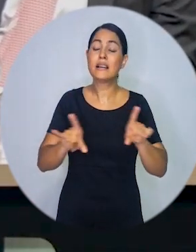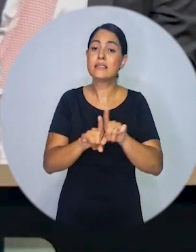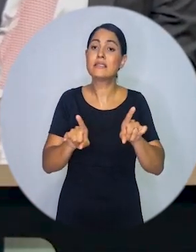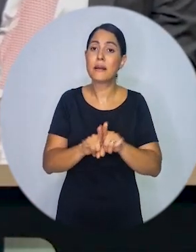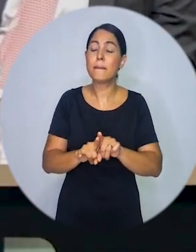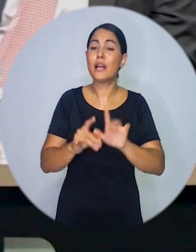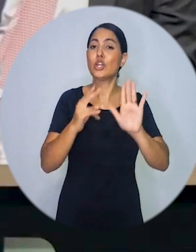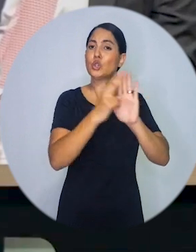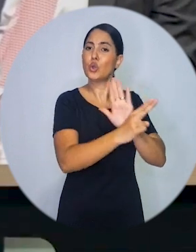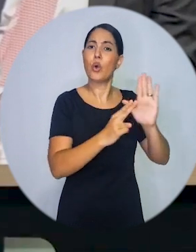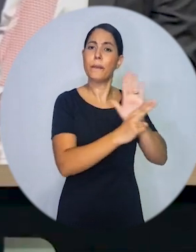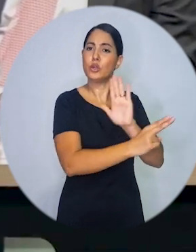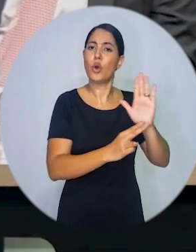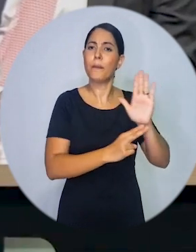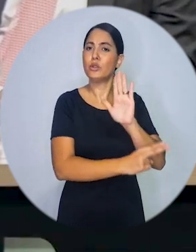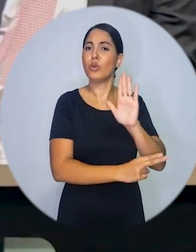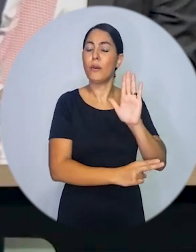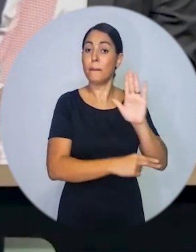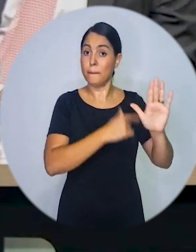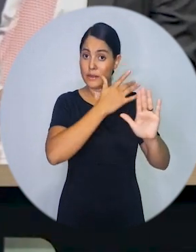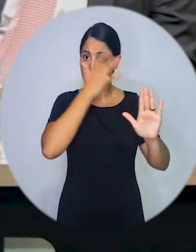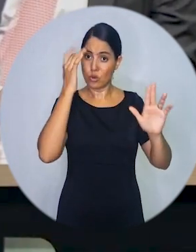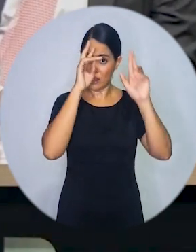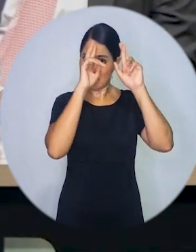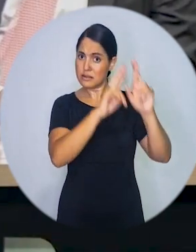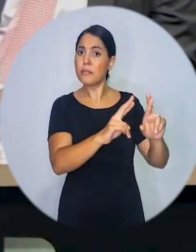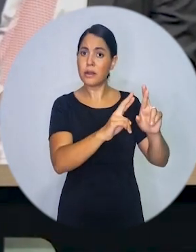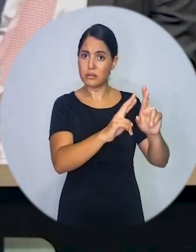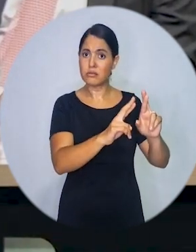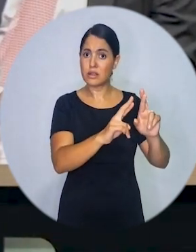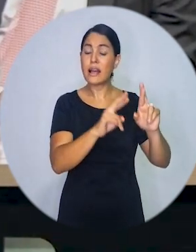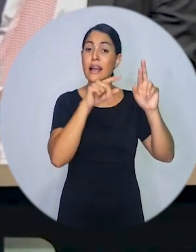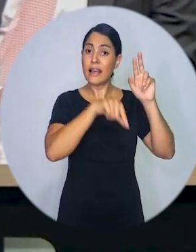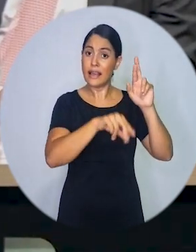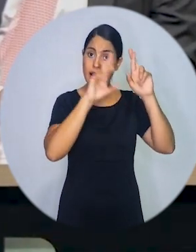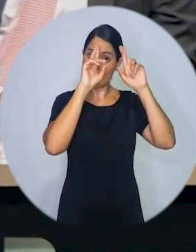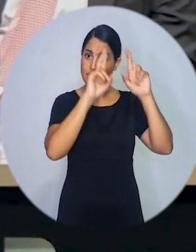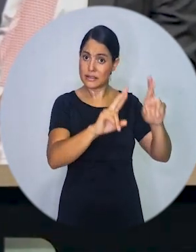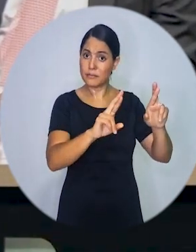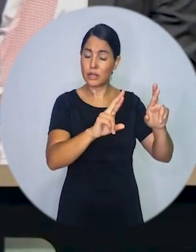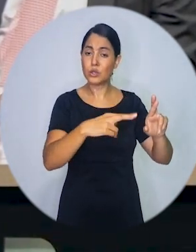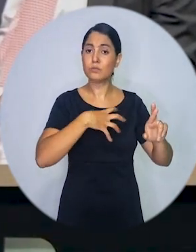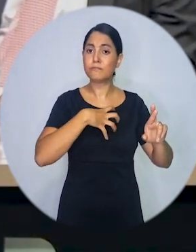muito interessante, mas nomes da magistratura que respeitam